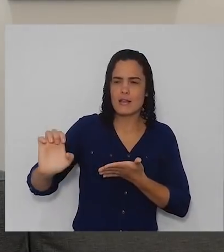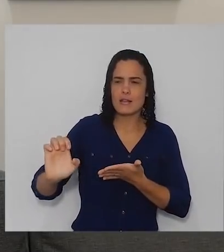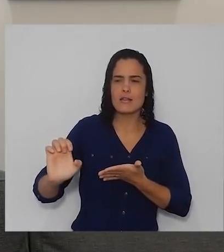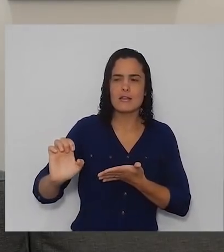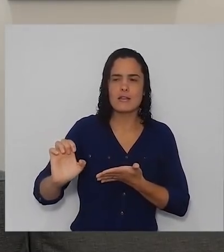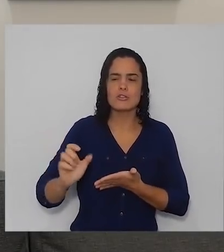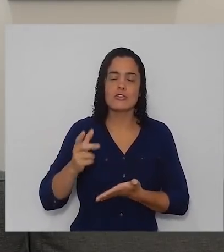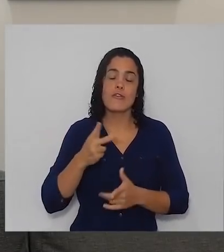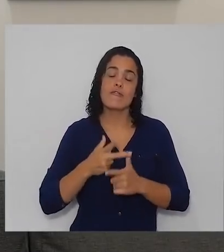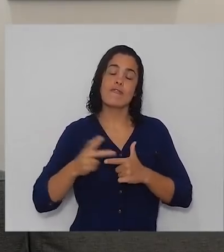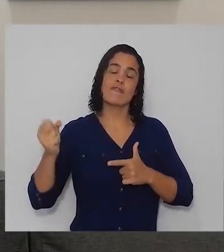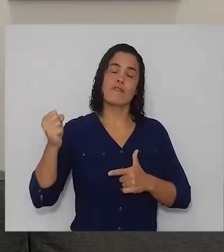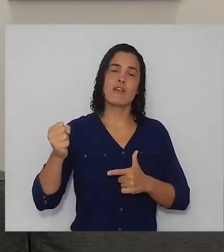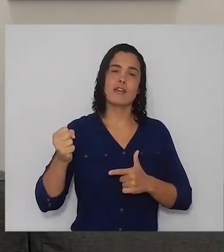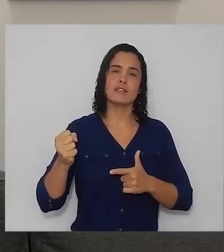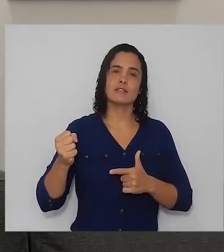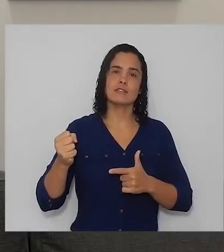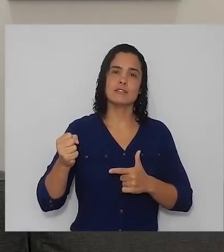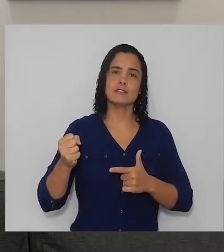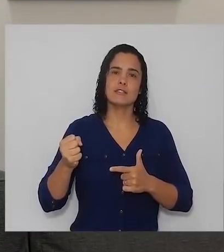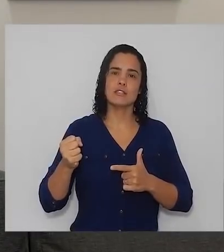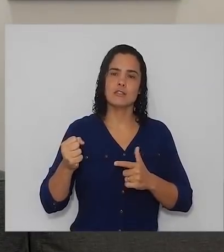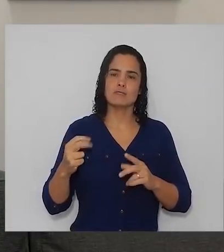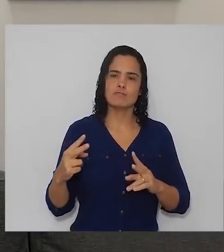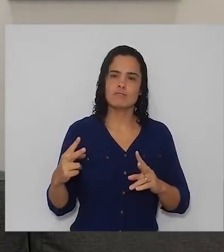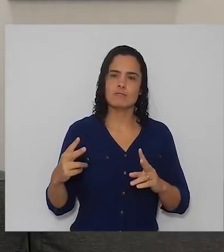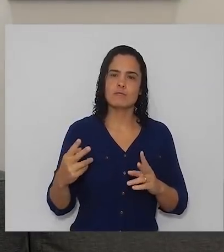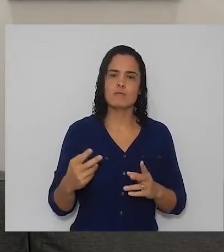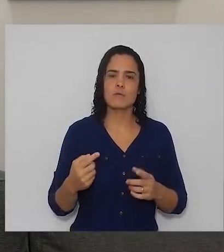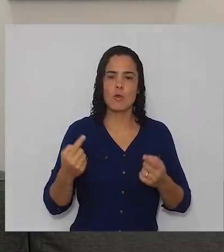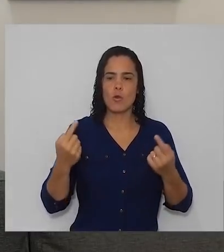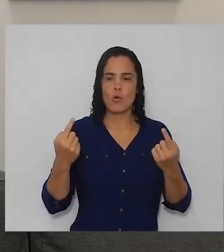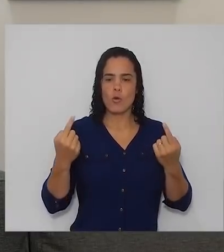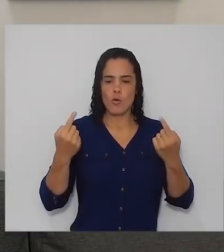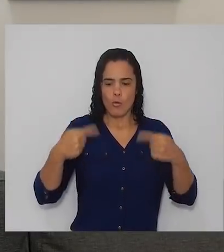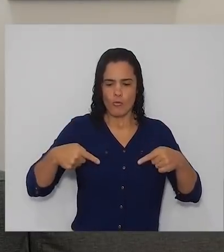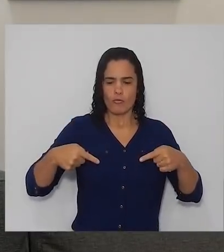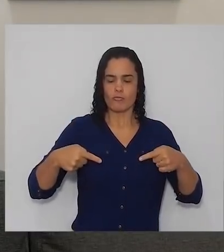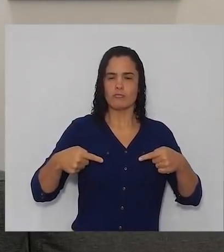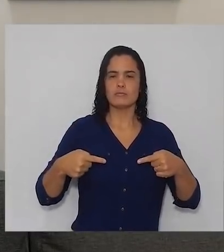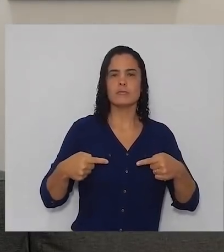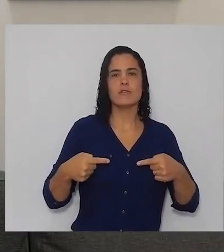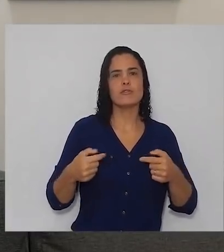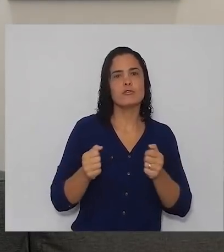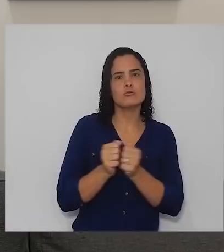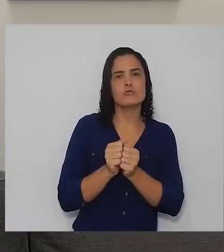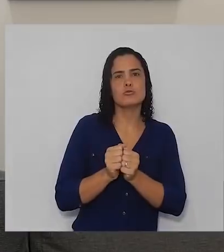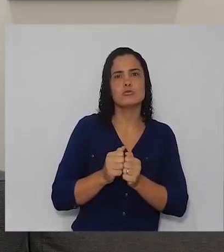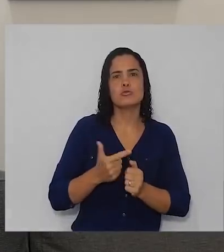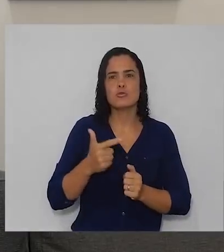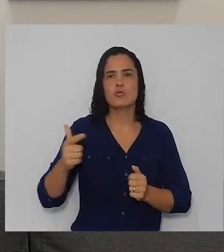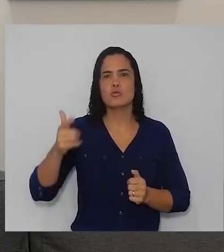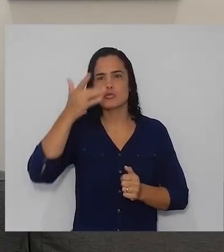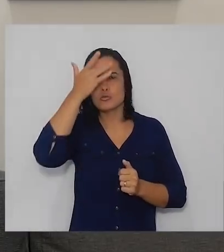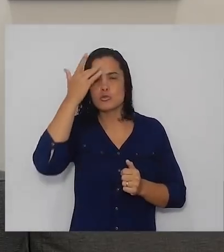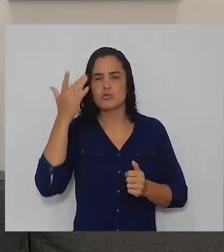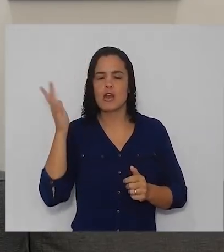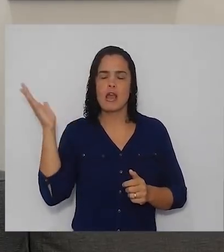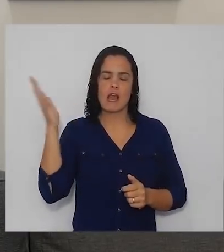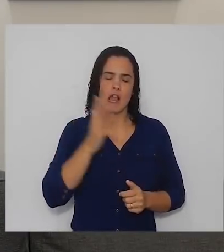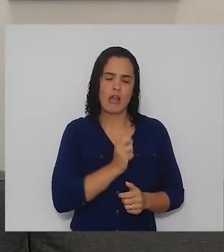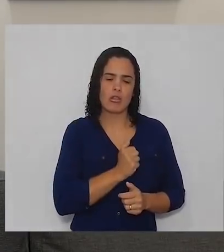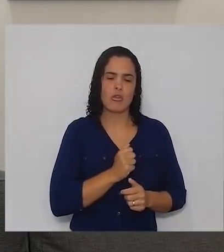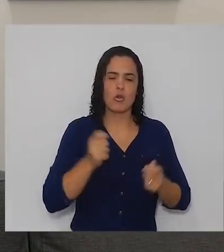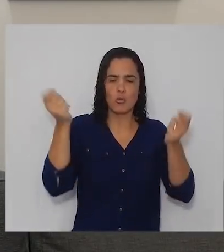os profetas de Baal. Depois, no capítulo 19, vemos aquela história maravilhosa de Deus restaurando a alegria no coração de Elias quando ele